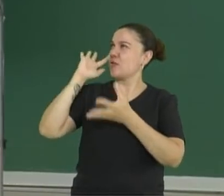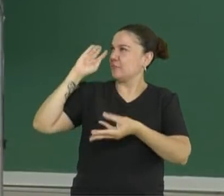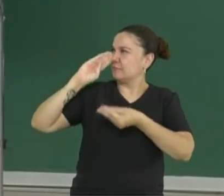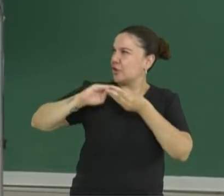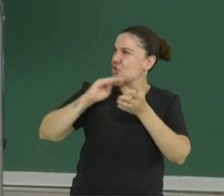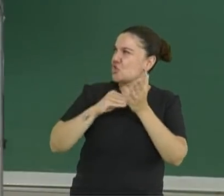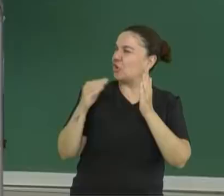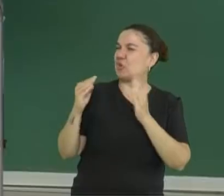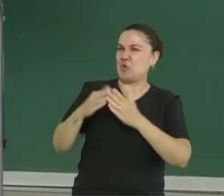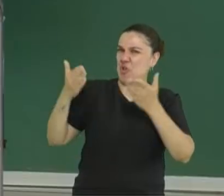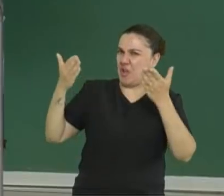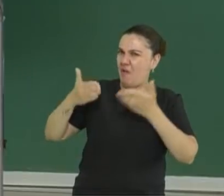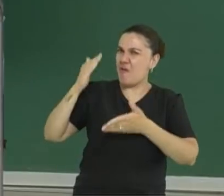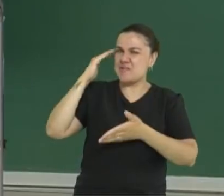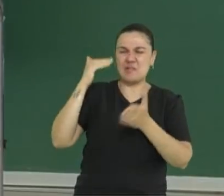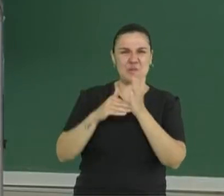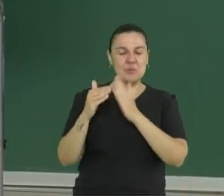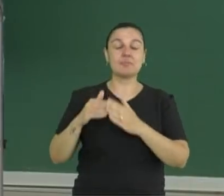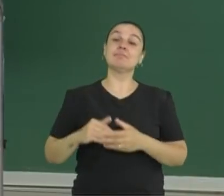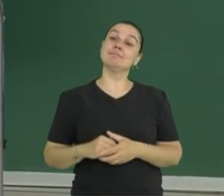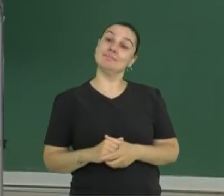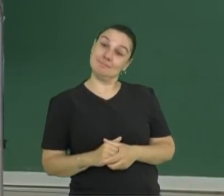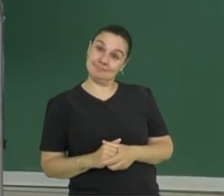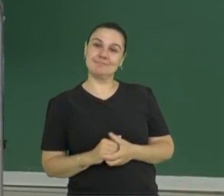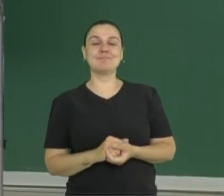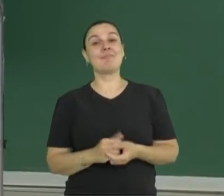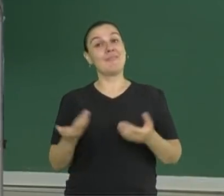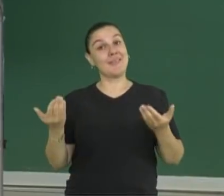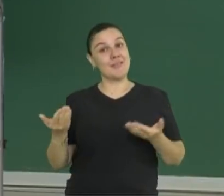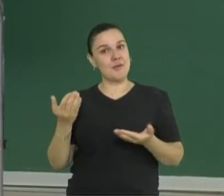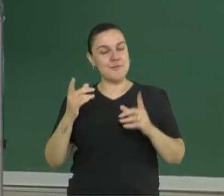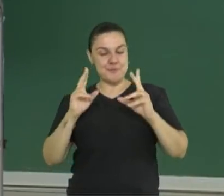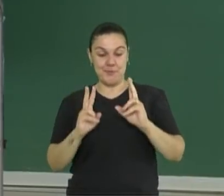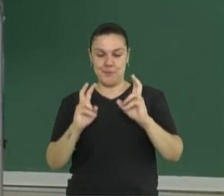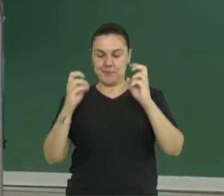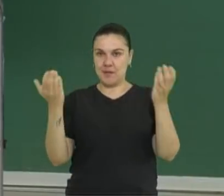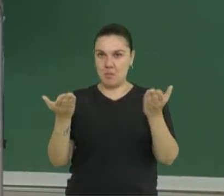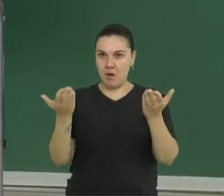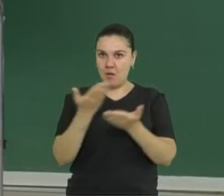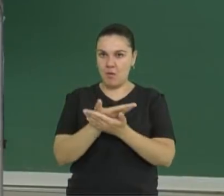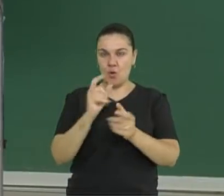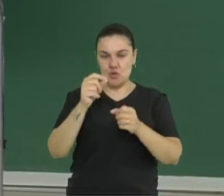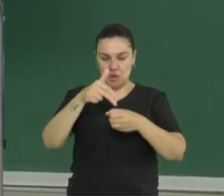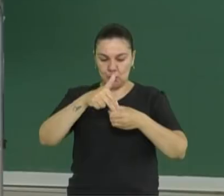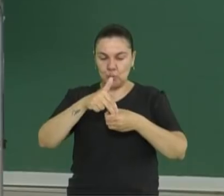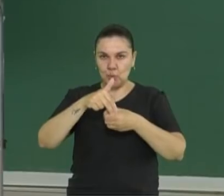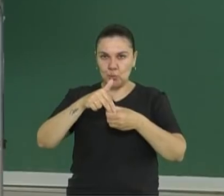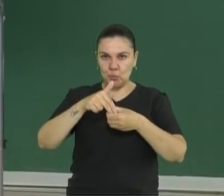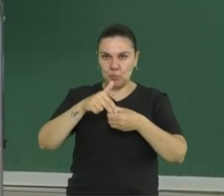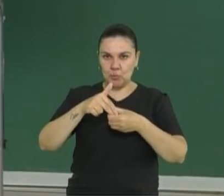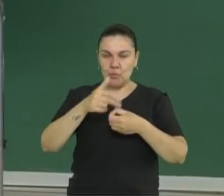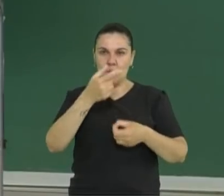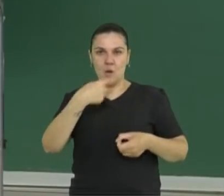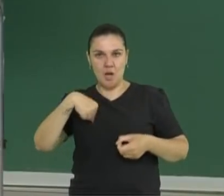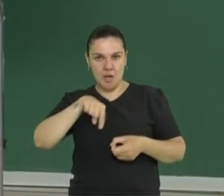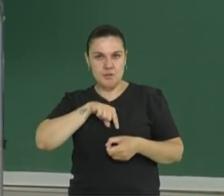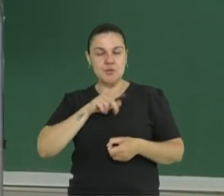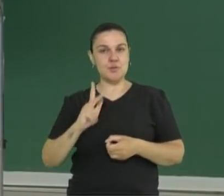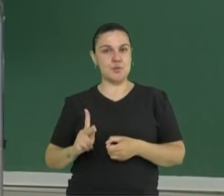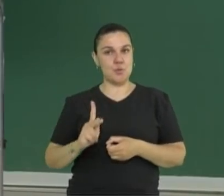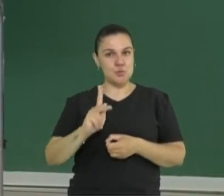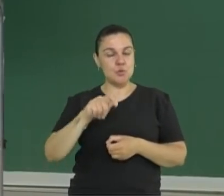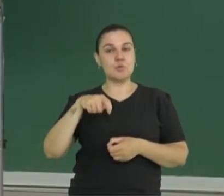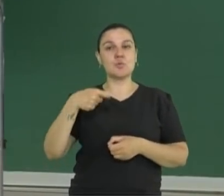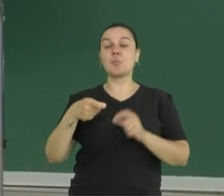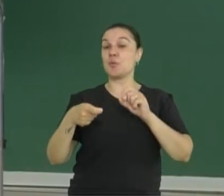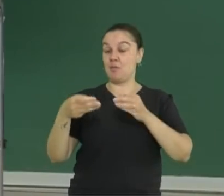leitura. Agora eu sei de letra. Veja, se o nosso tema da aula de hoje é núcleo, então a gente está continuando a falar